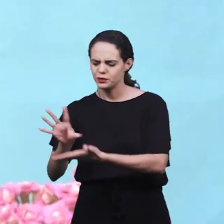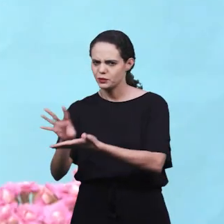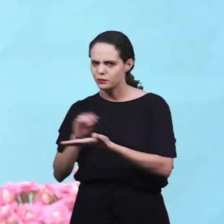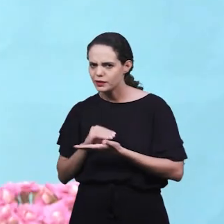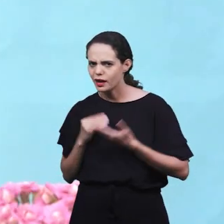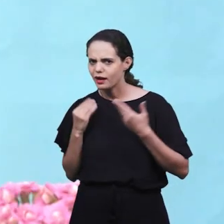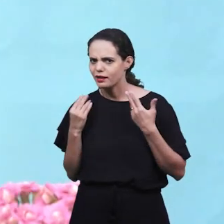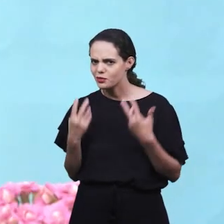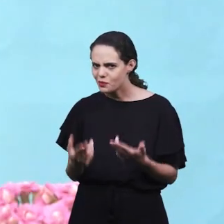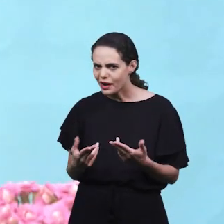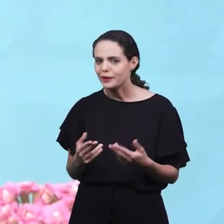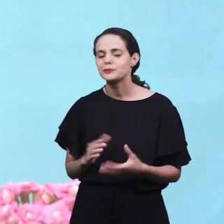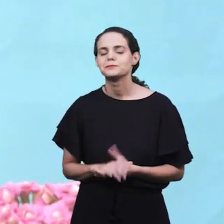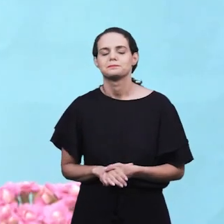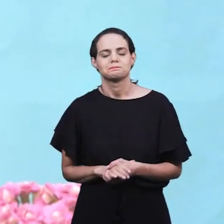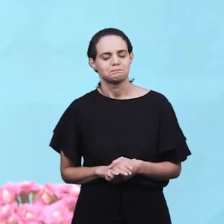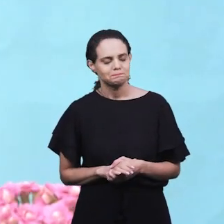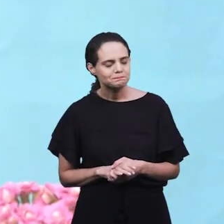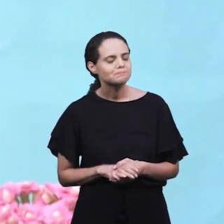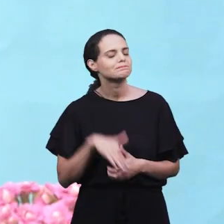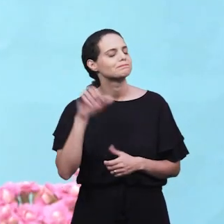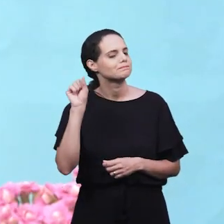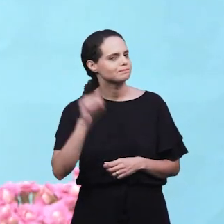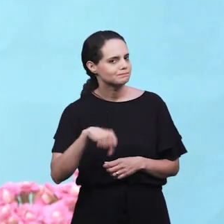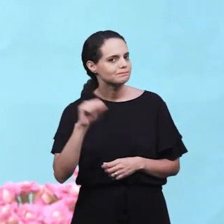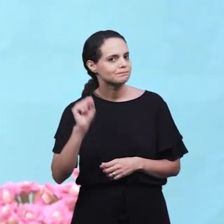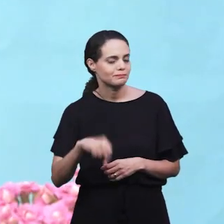Olha, sim, porque após os